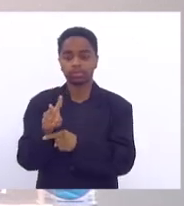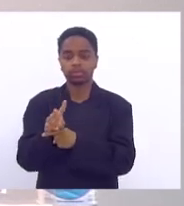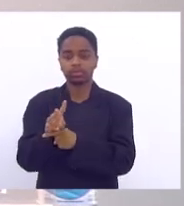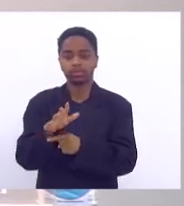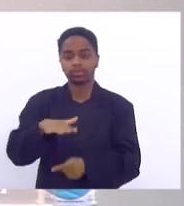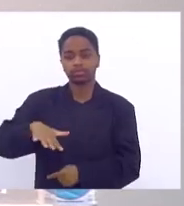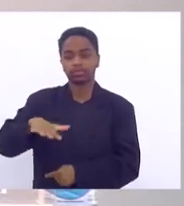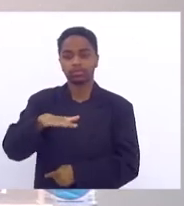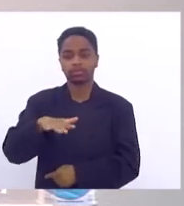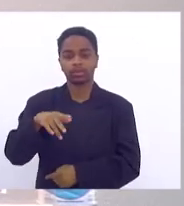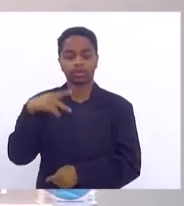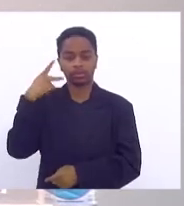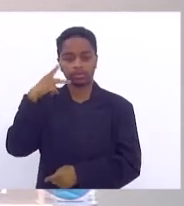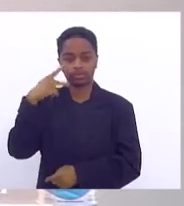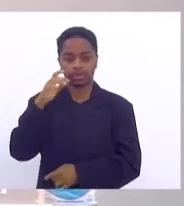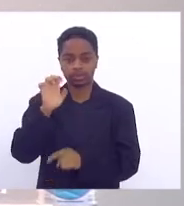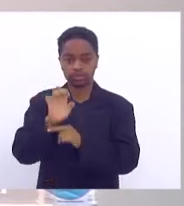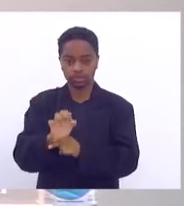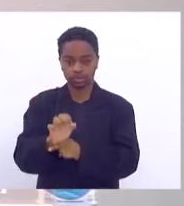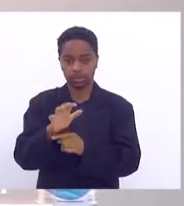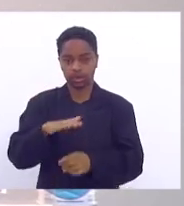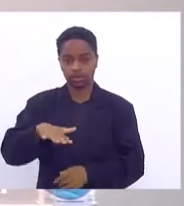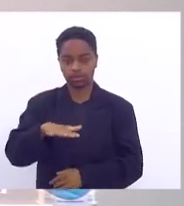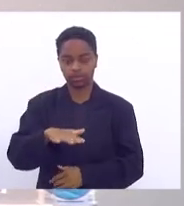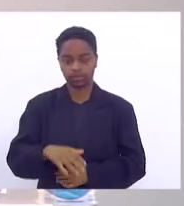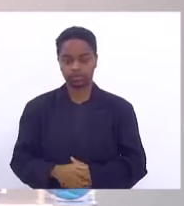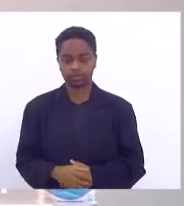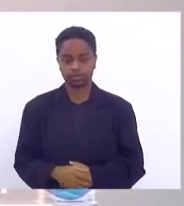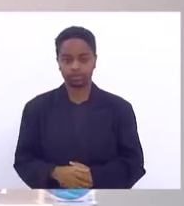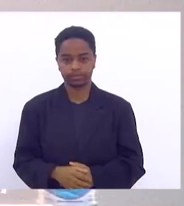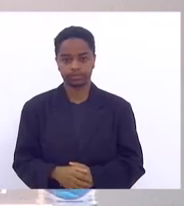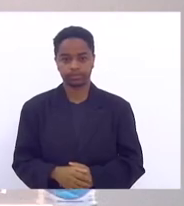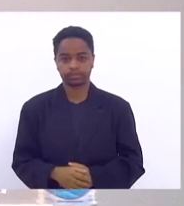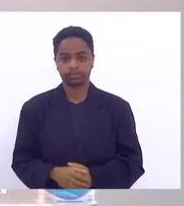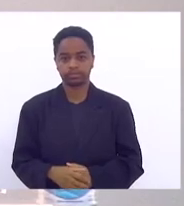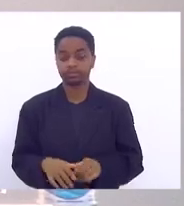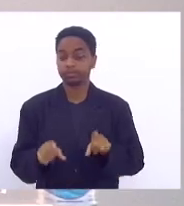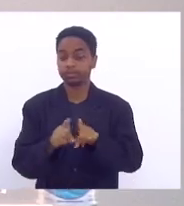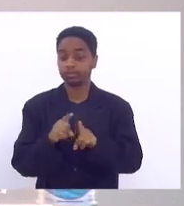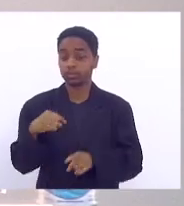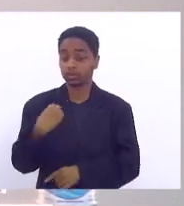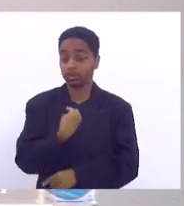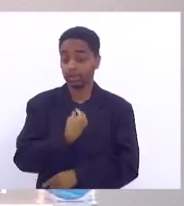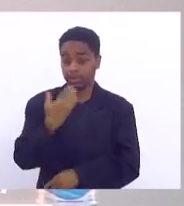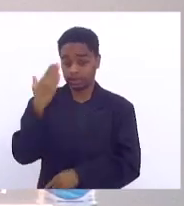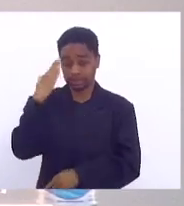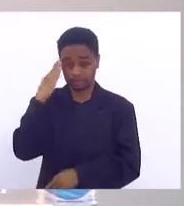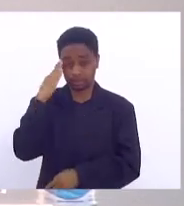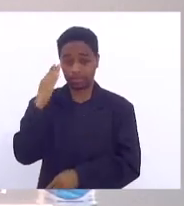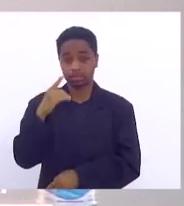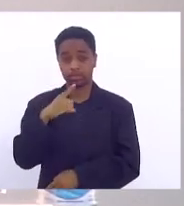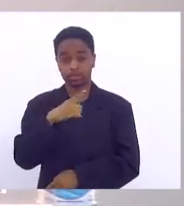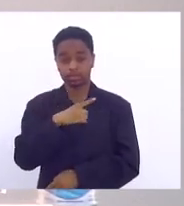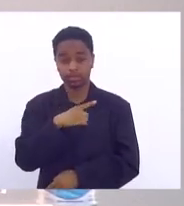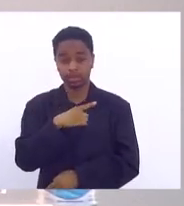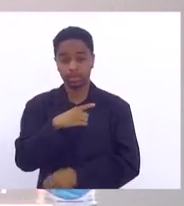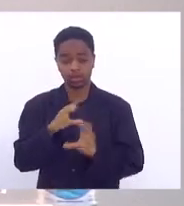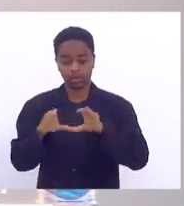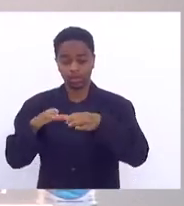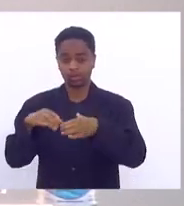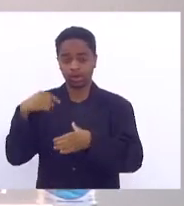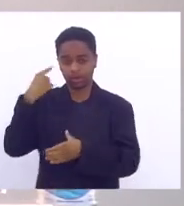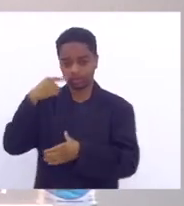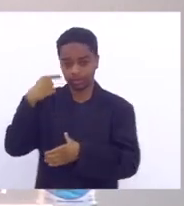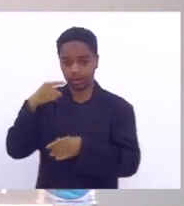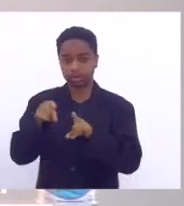âmbito dos parlamentares estaduais eh nós sabemos eh eu acho que temos aqui um público não somente de advogados e